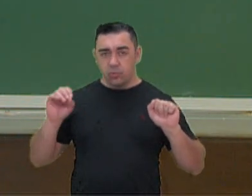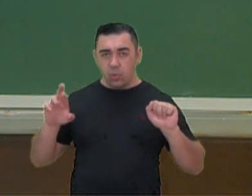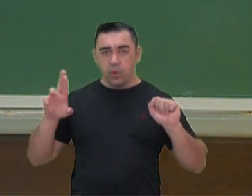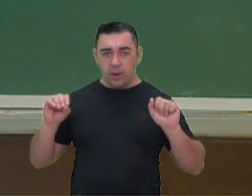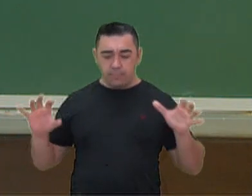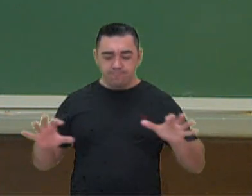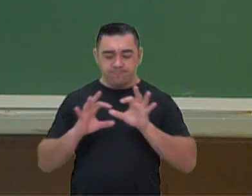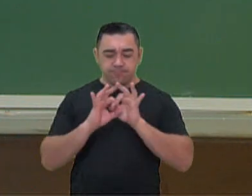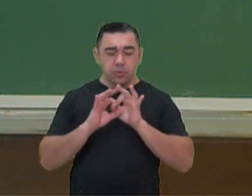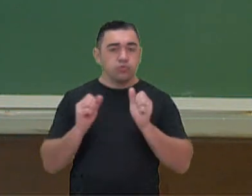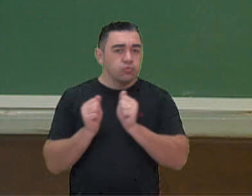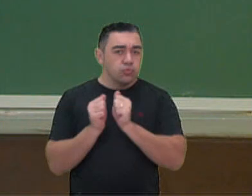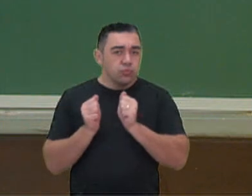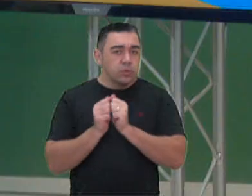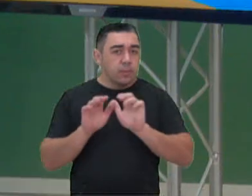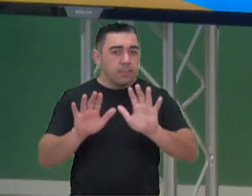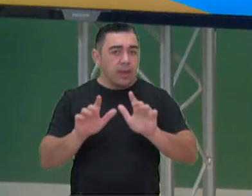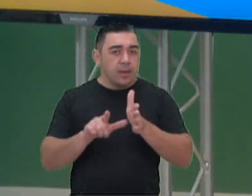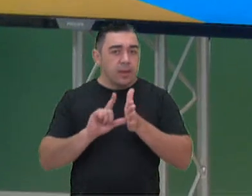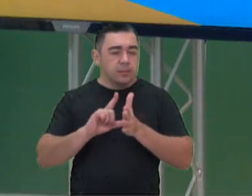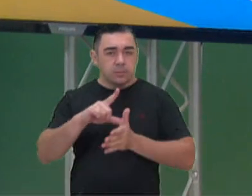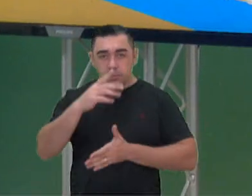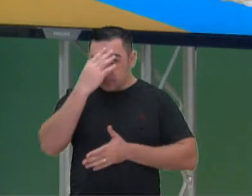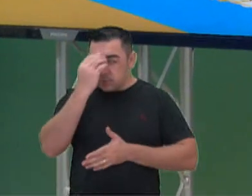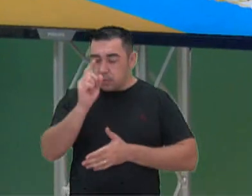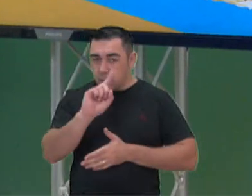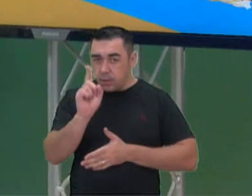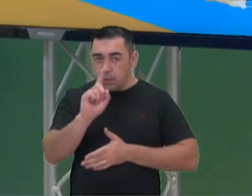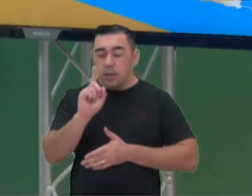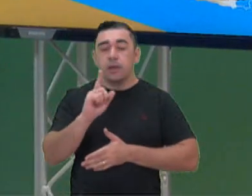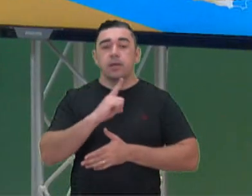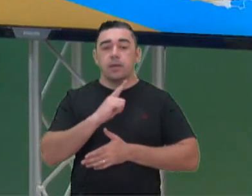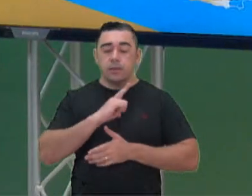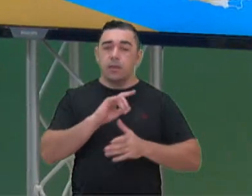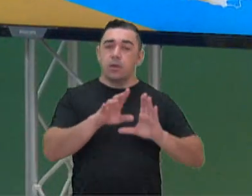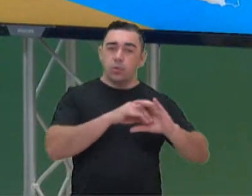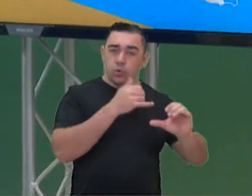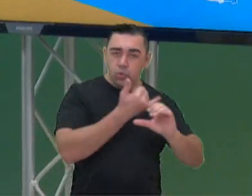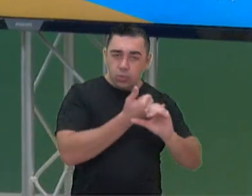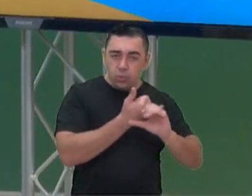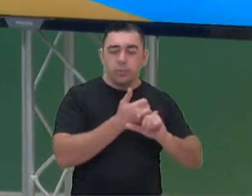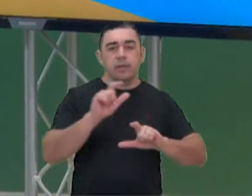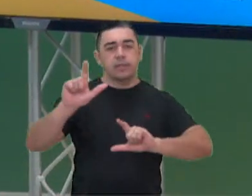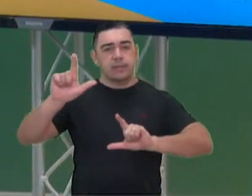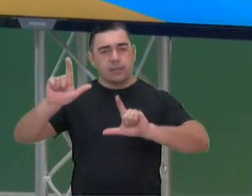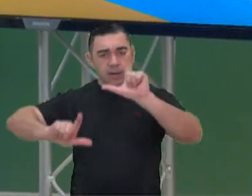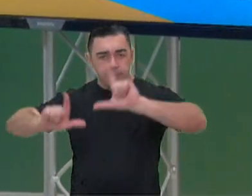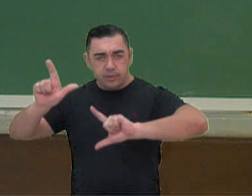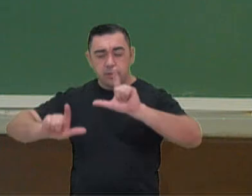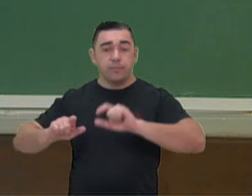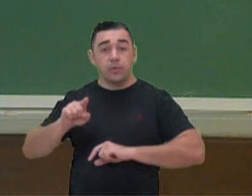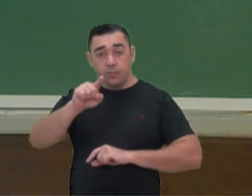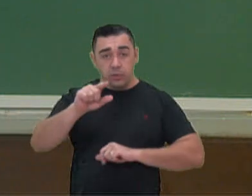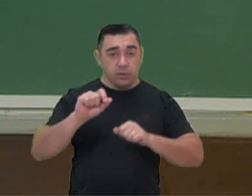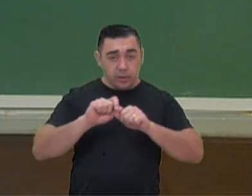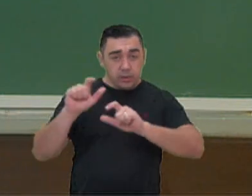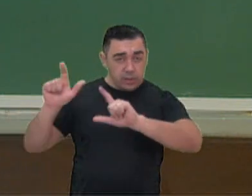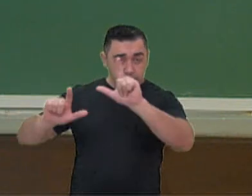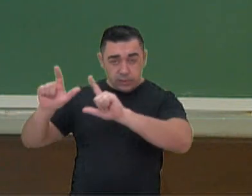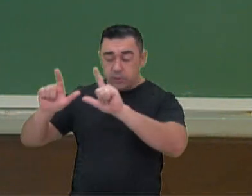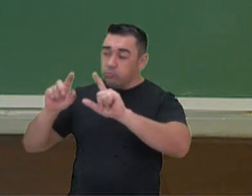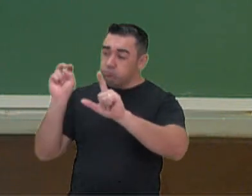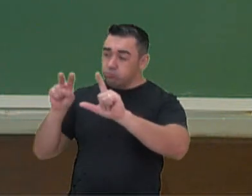conceitos, mas antes não esqueça, a gente está pelo canal do YouTube, pela TV aberta, e você que está fazendo pela TV